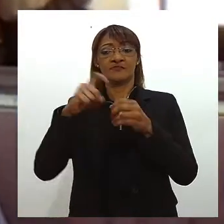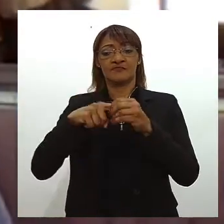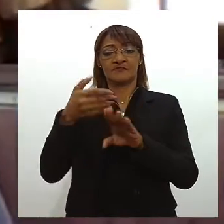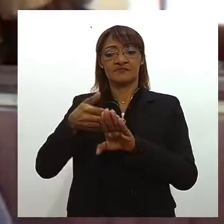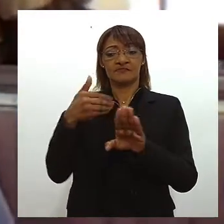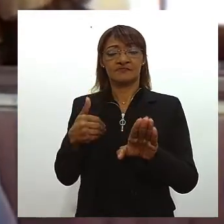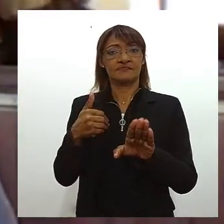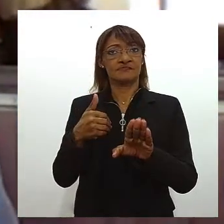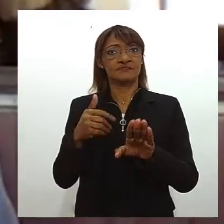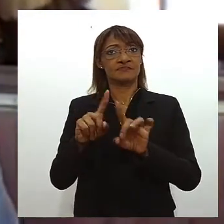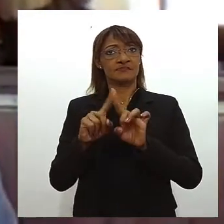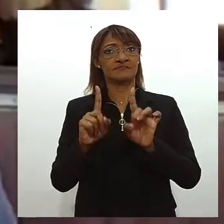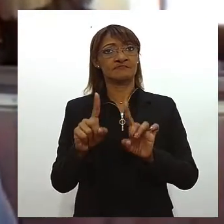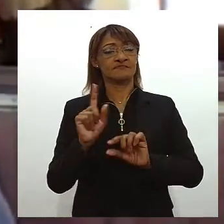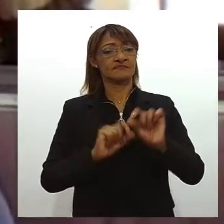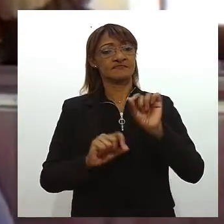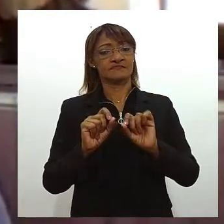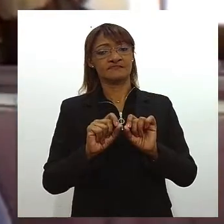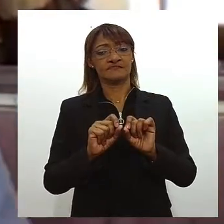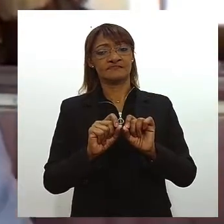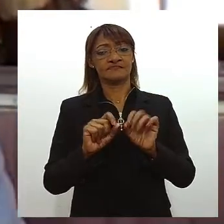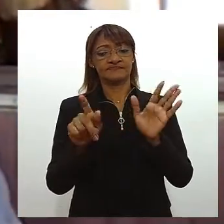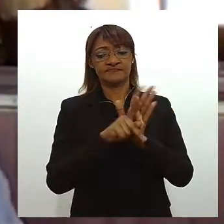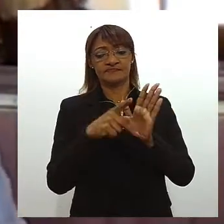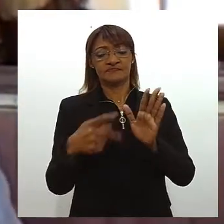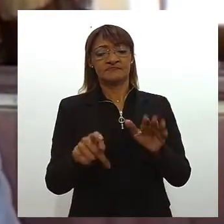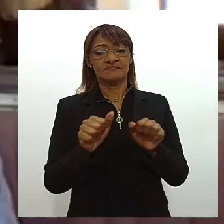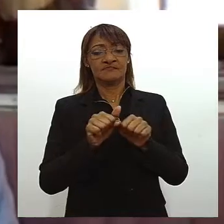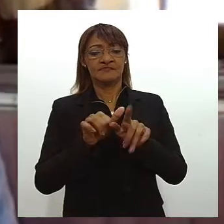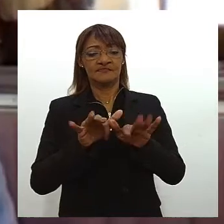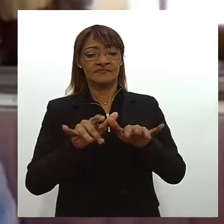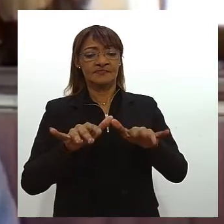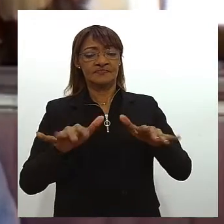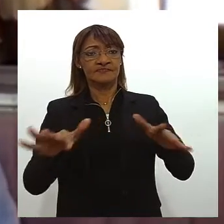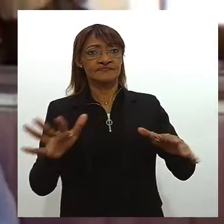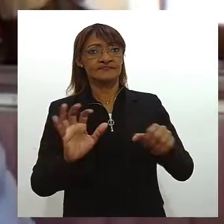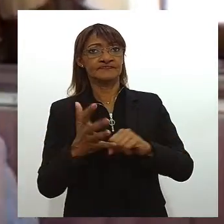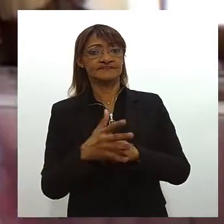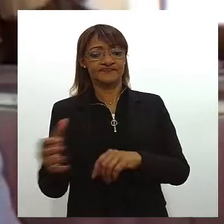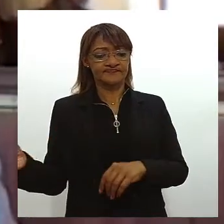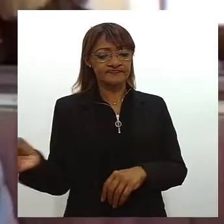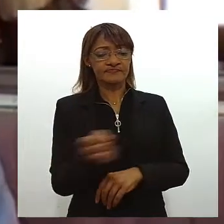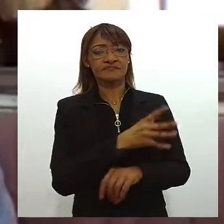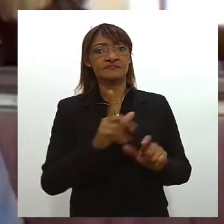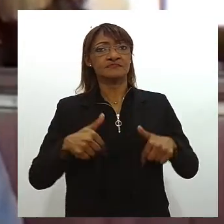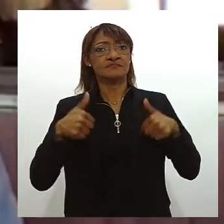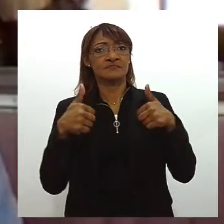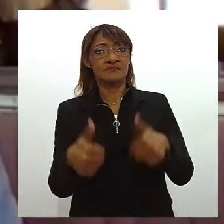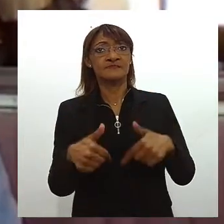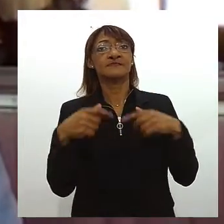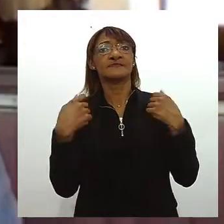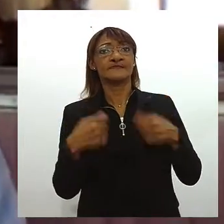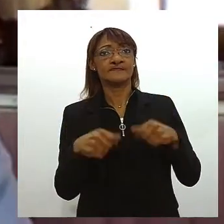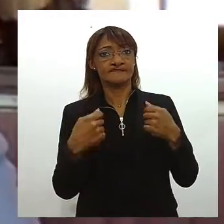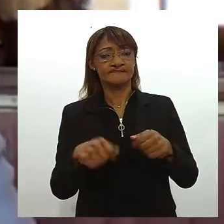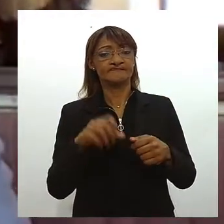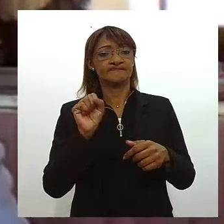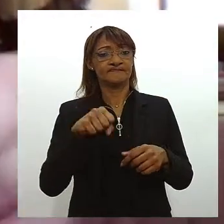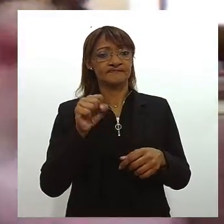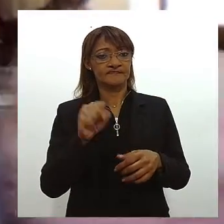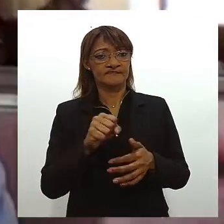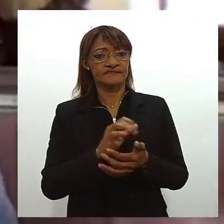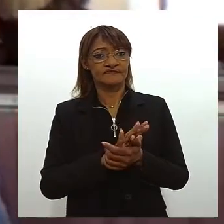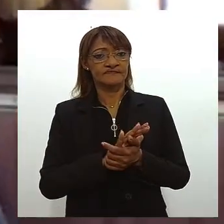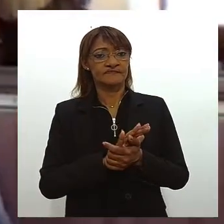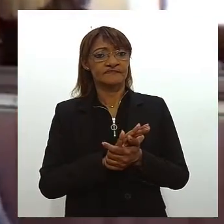disso, evidentemente, a própria pandemia também trouxe novos desafios que precisam ser enfrentados à